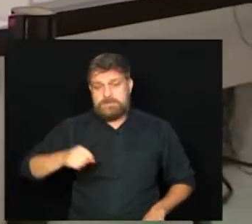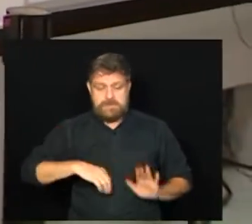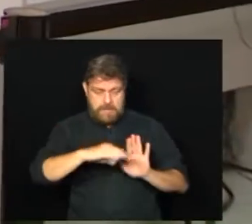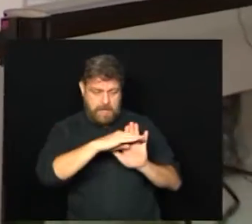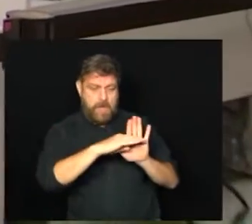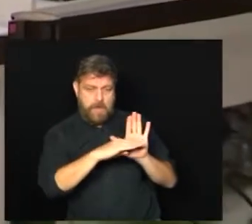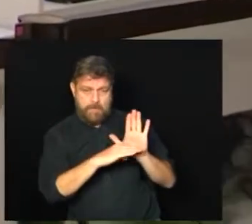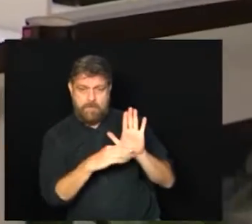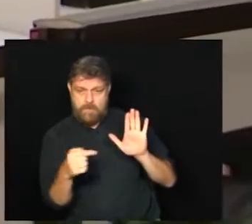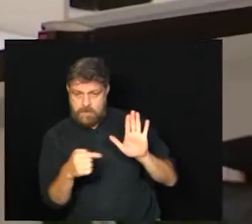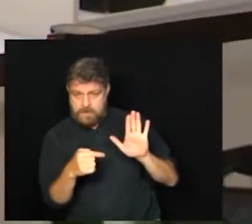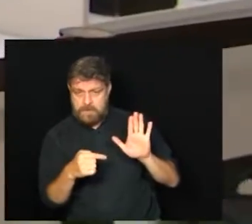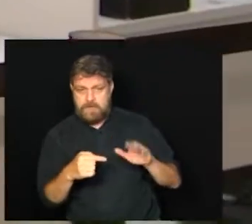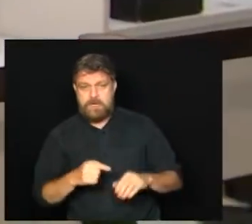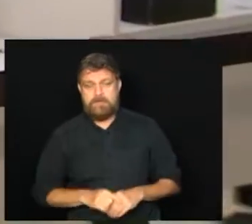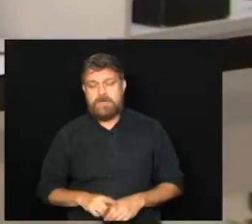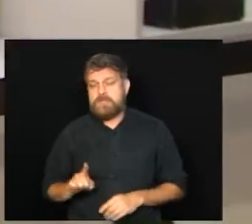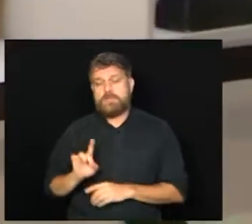que ele não só